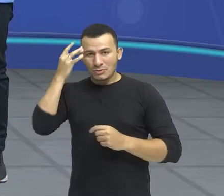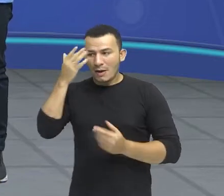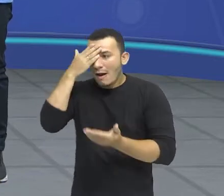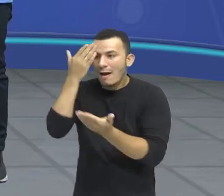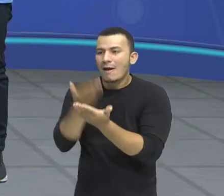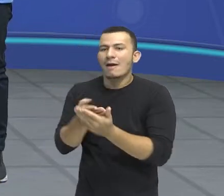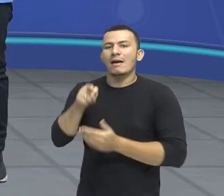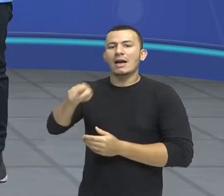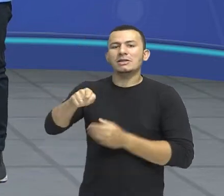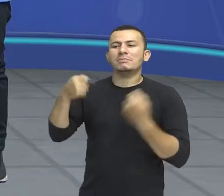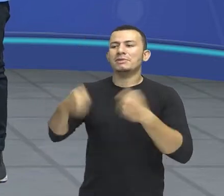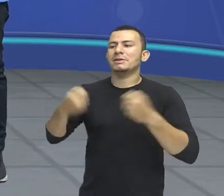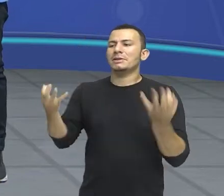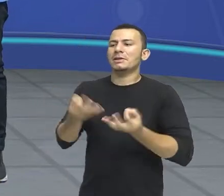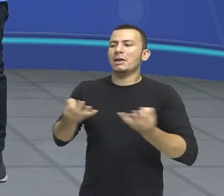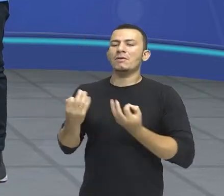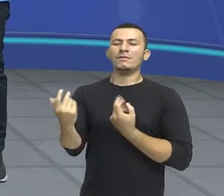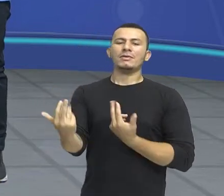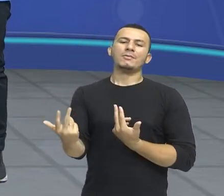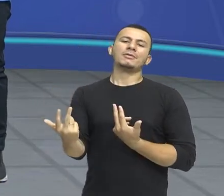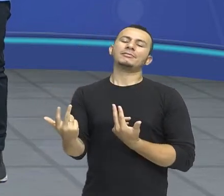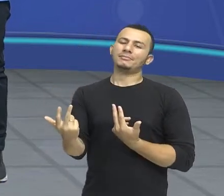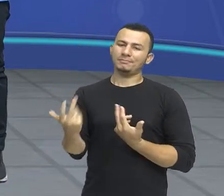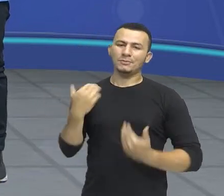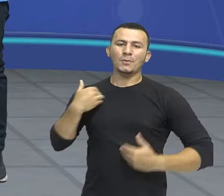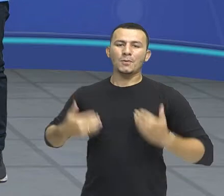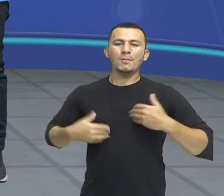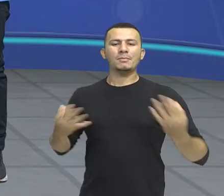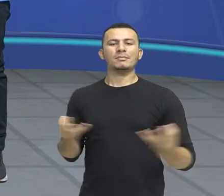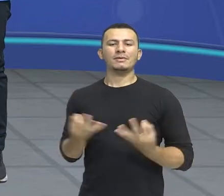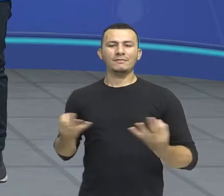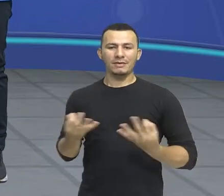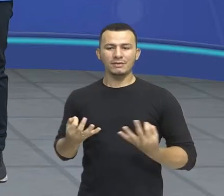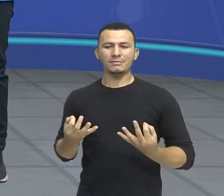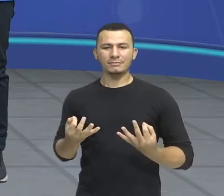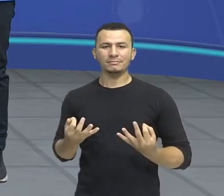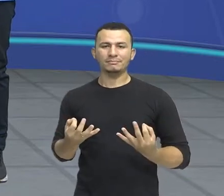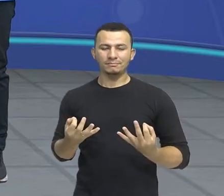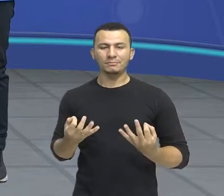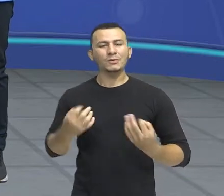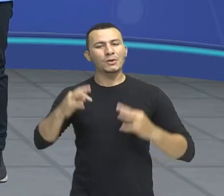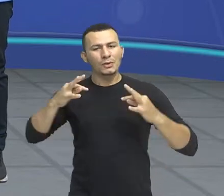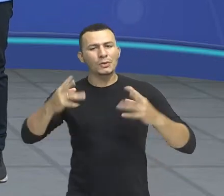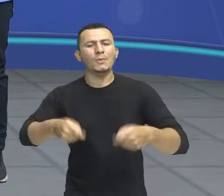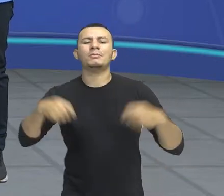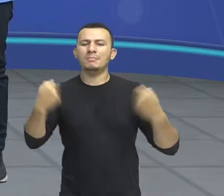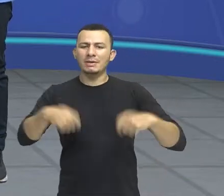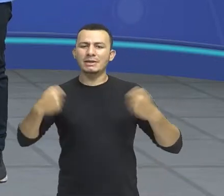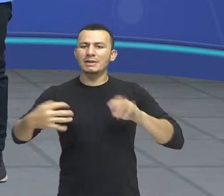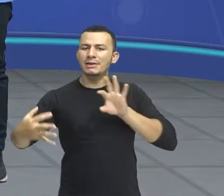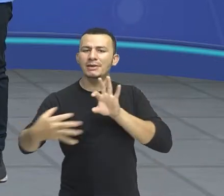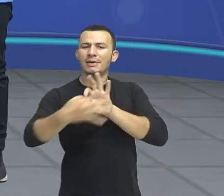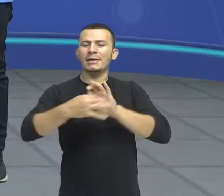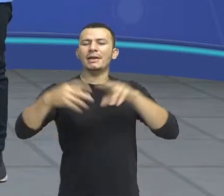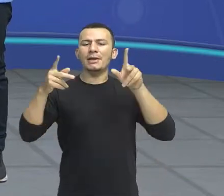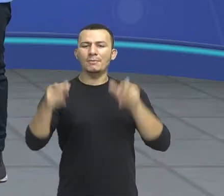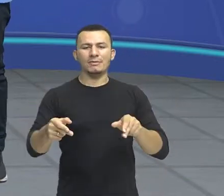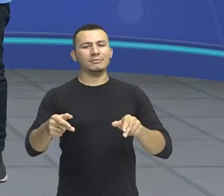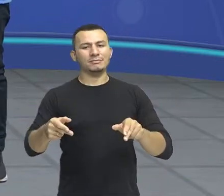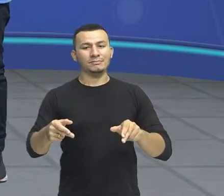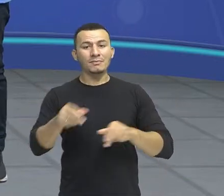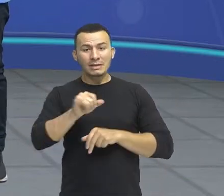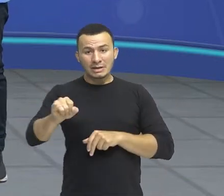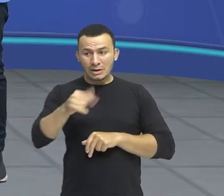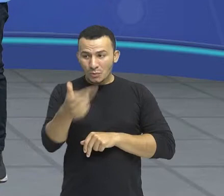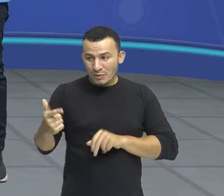isso é o corpo ideal, o corpo perfeito, né? E que todos têm que se encaixar nesse modelo. Se